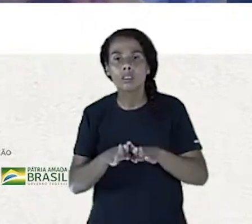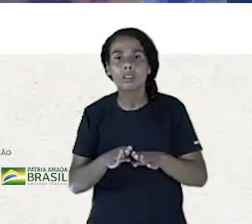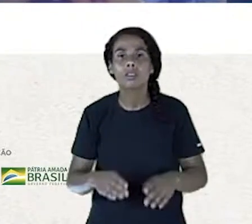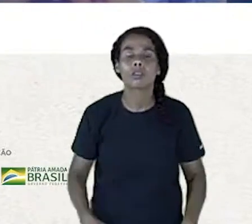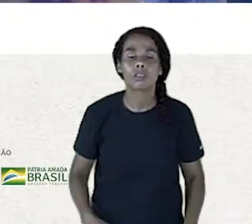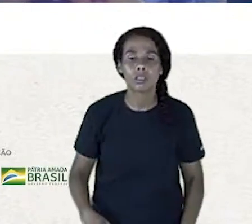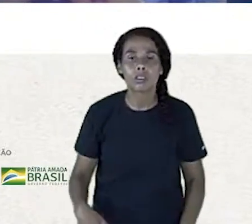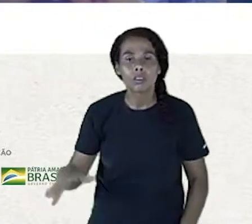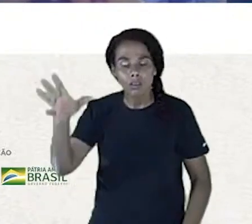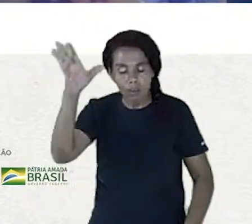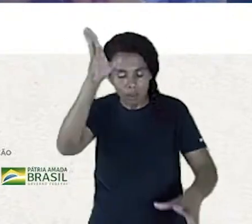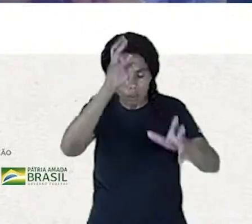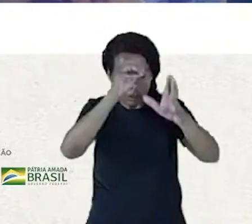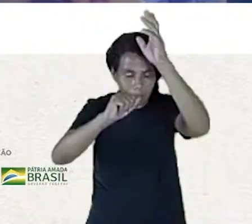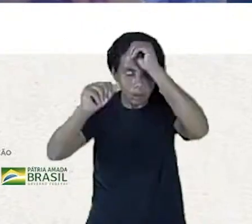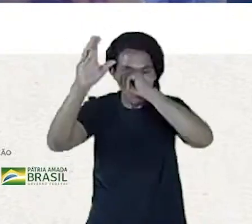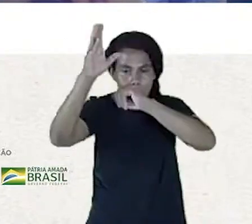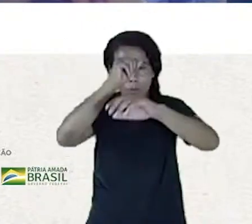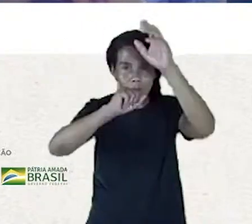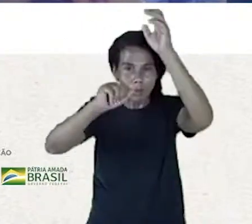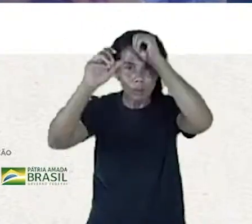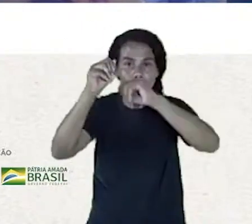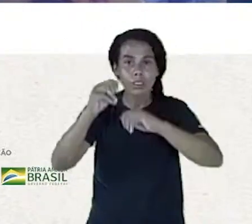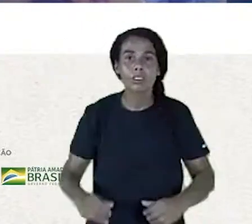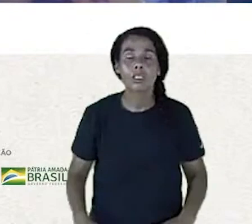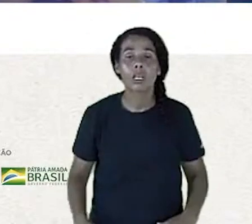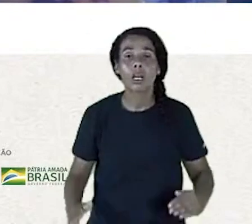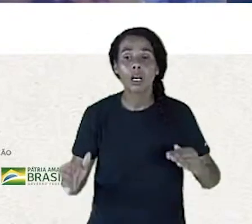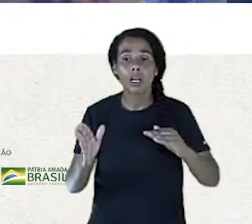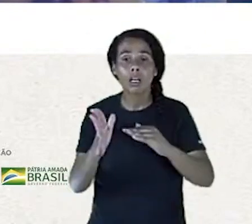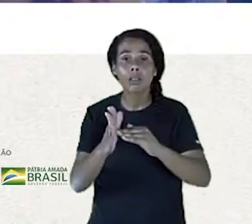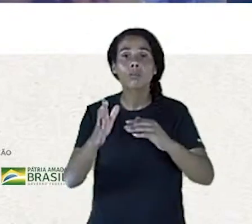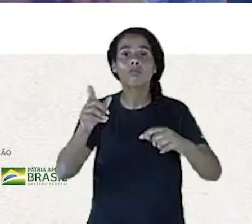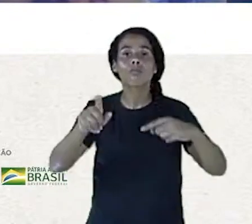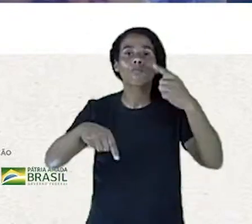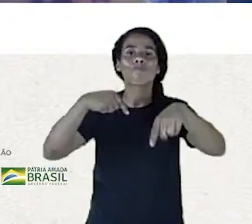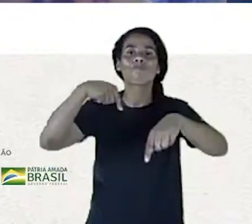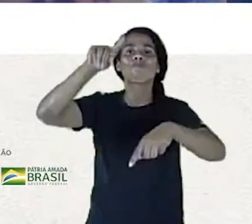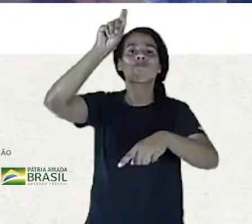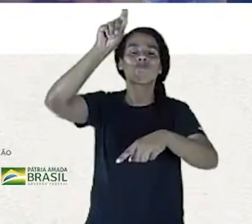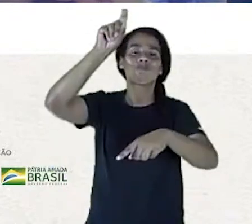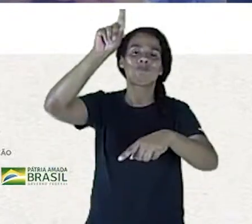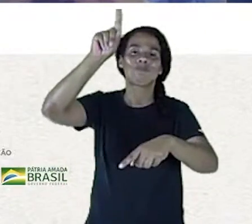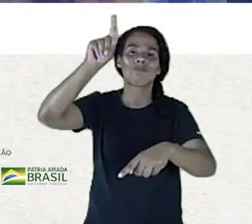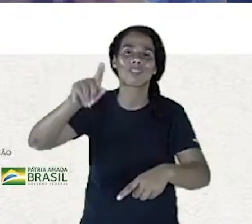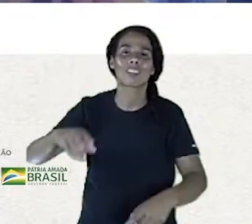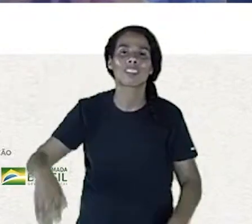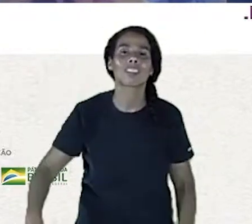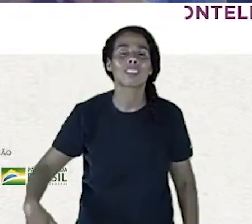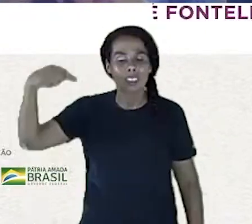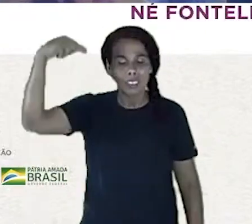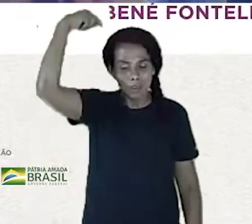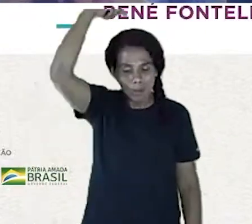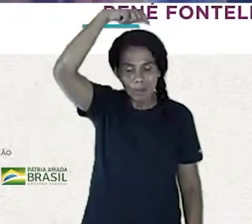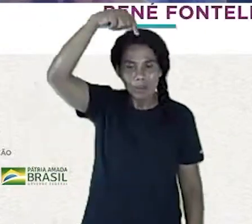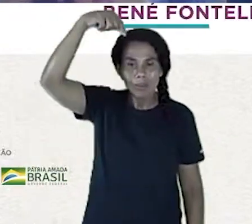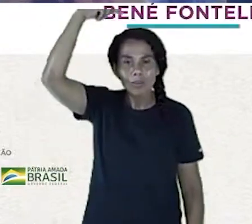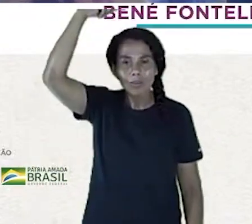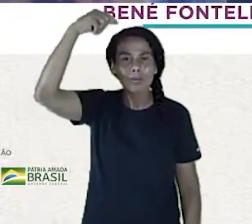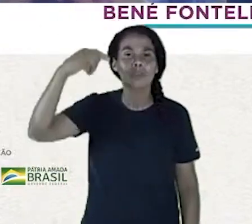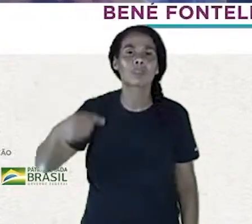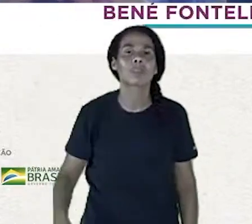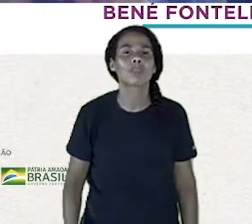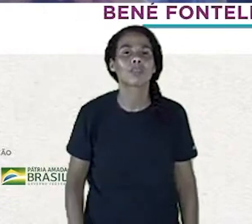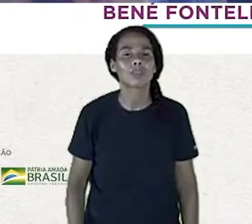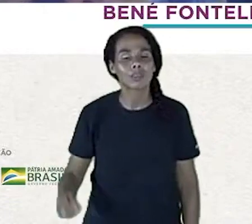das finalidades, da grande finalidade com a qual nos defrontamos, que é a morte, que seja uma coisa que